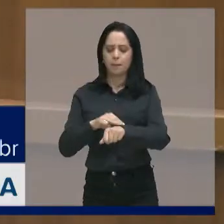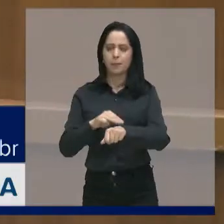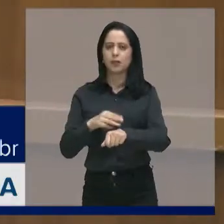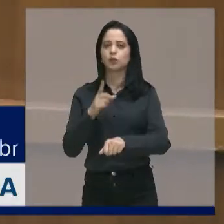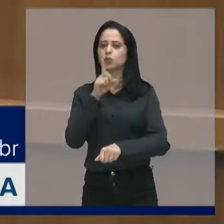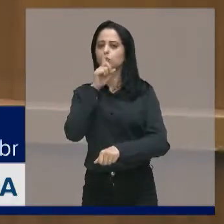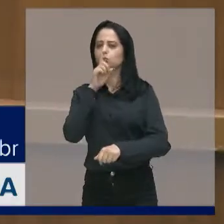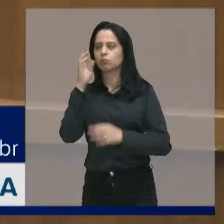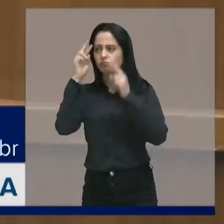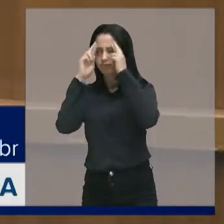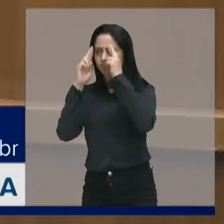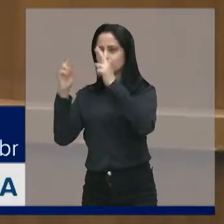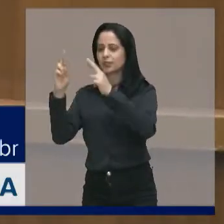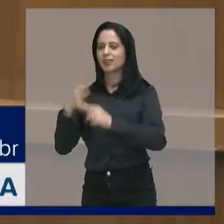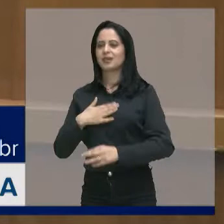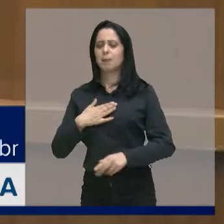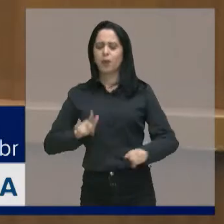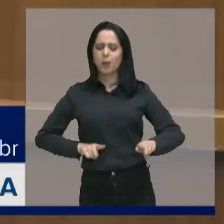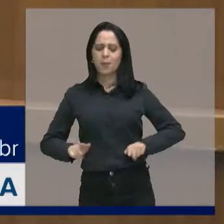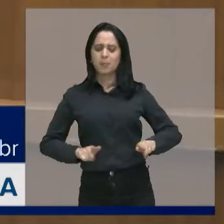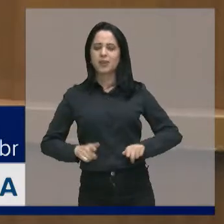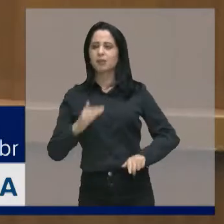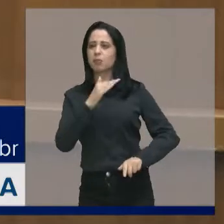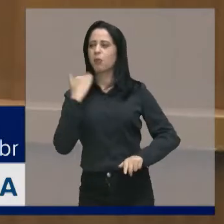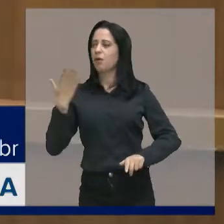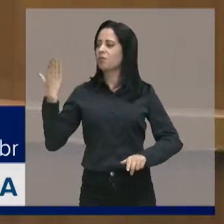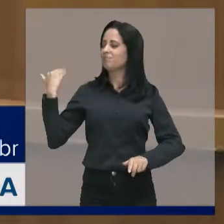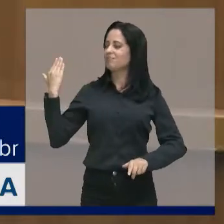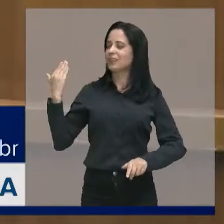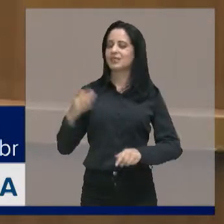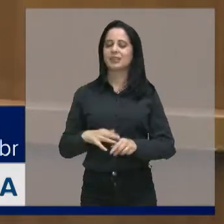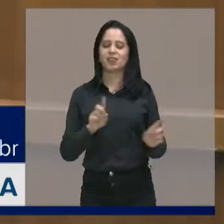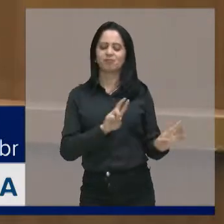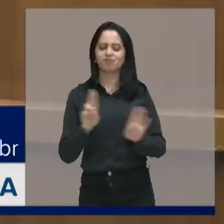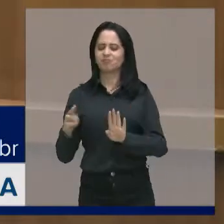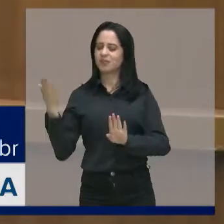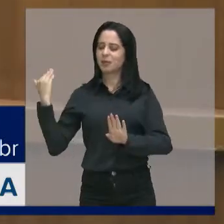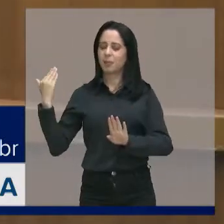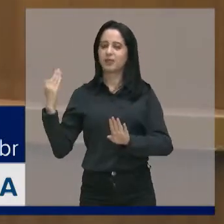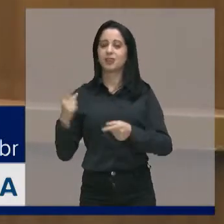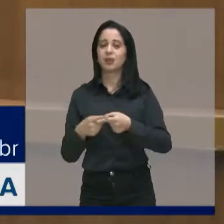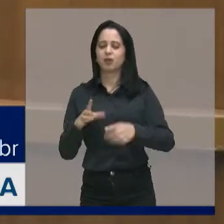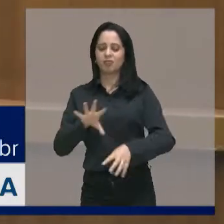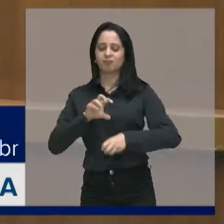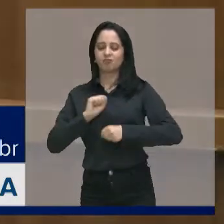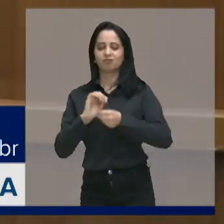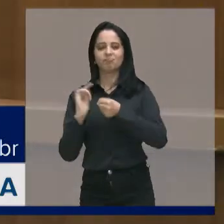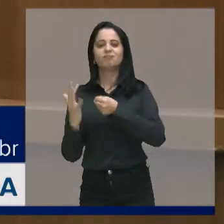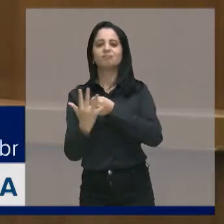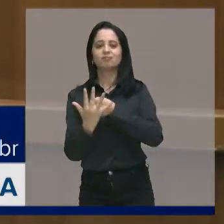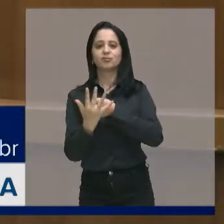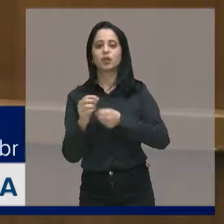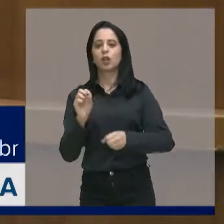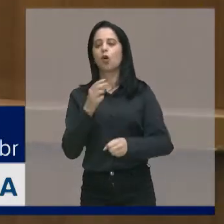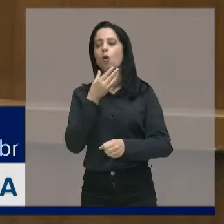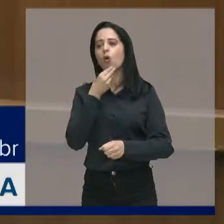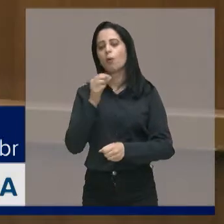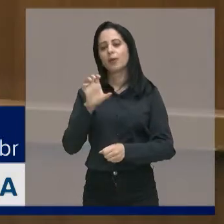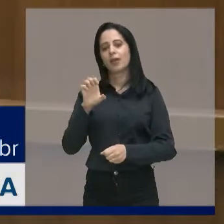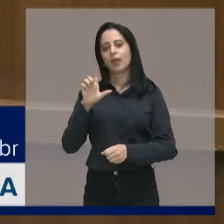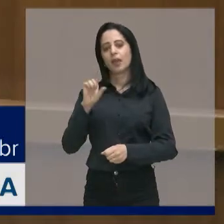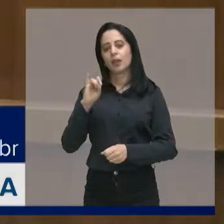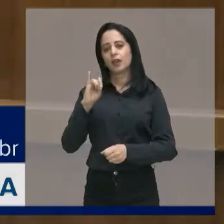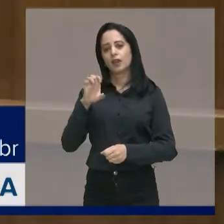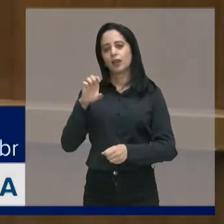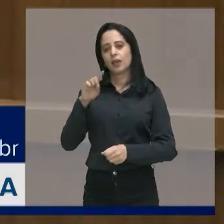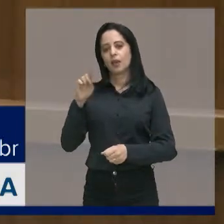homenagem a um primo meu que faleceu na semana passada, vítima do Covid, Eliezer Xavier